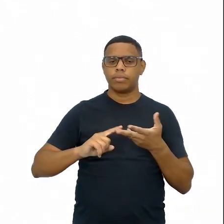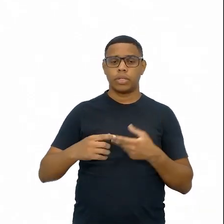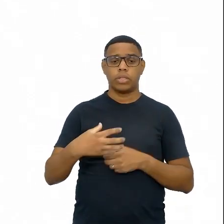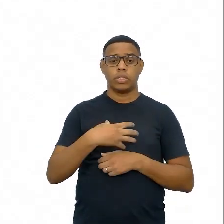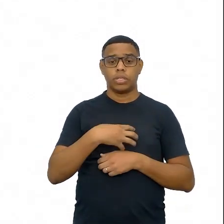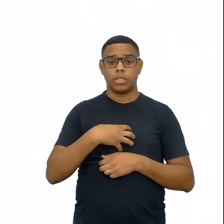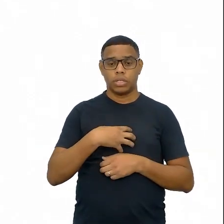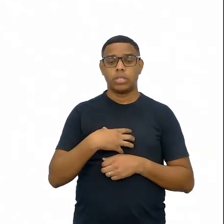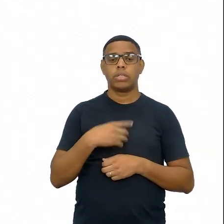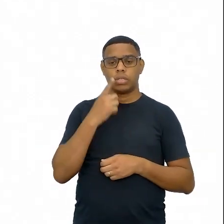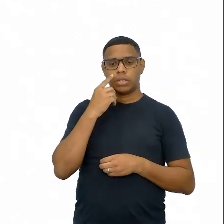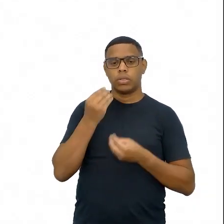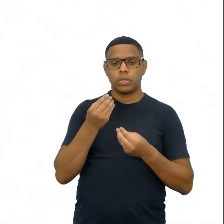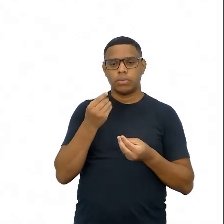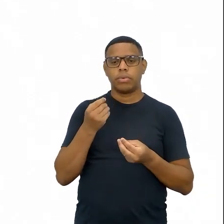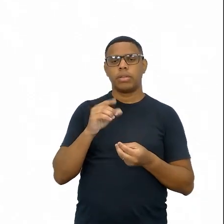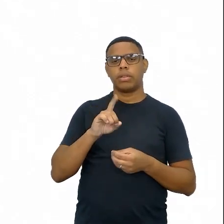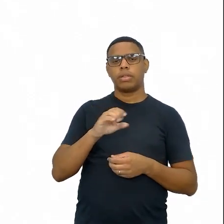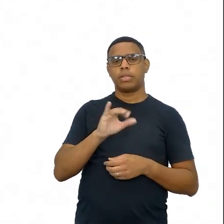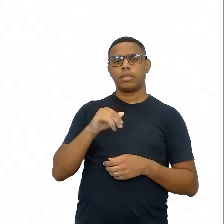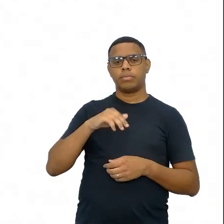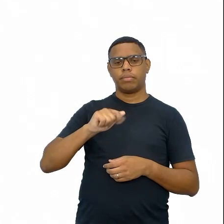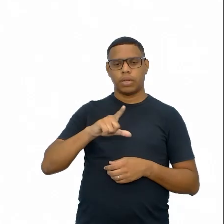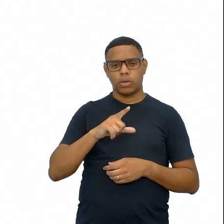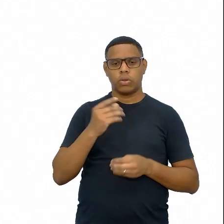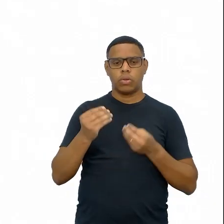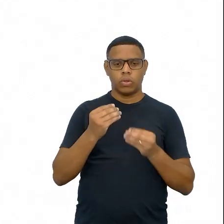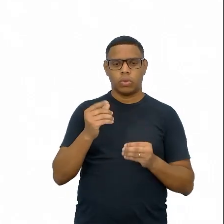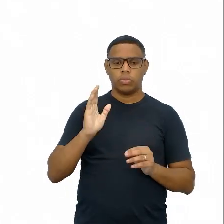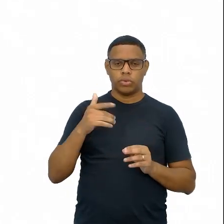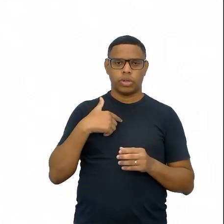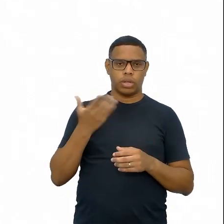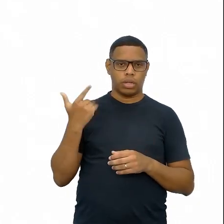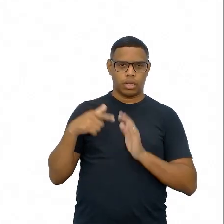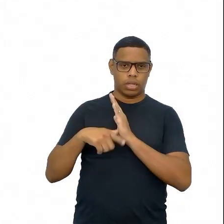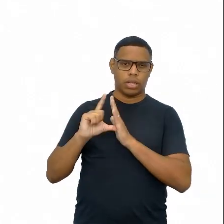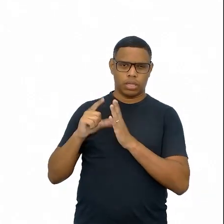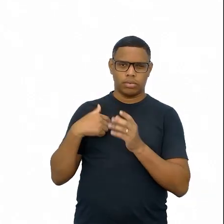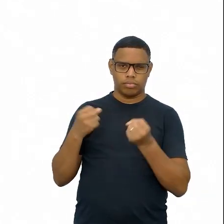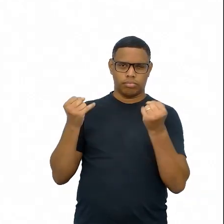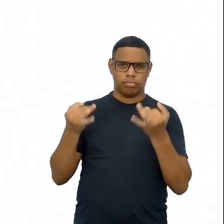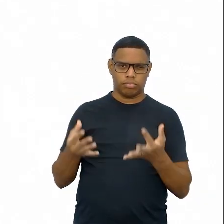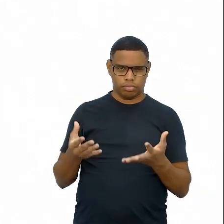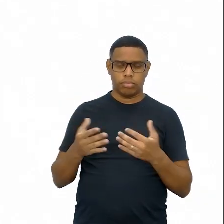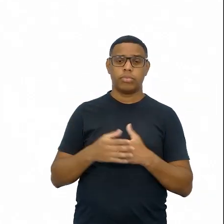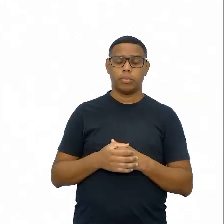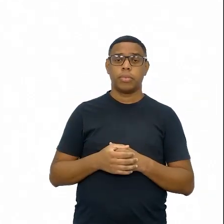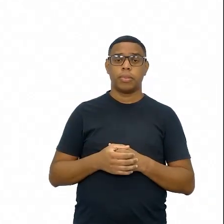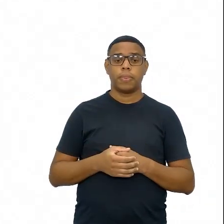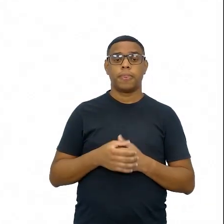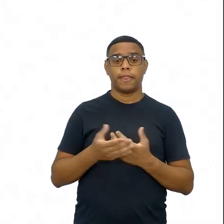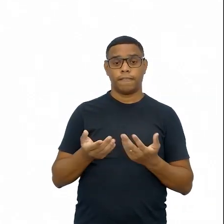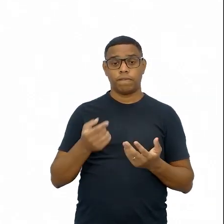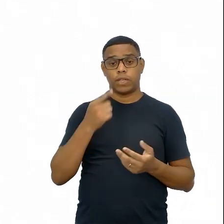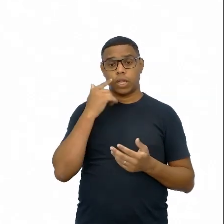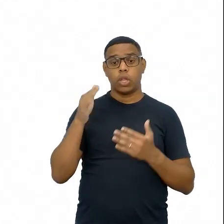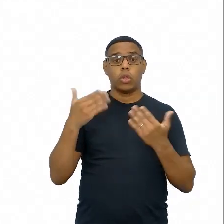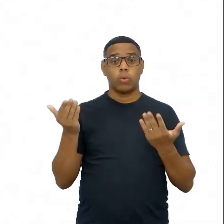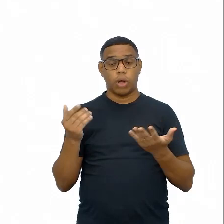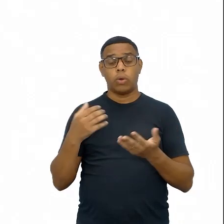do sistema de numeração decimal, como já mencionei anteriormente. Então, no caso, quais são